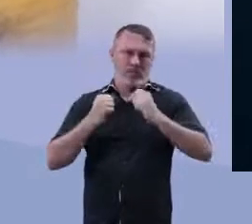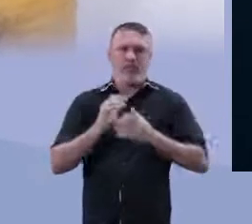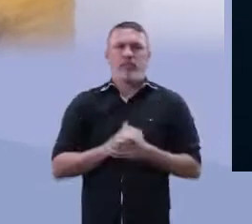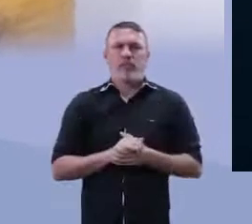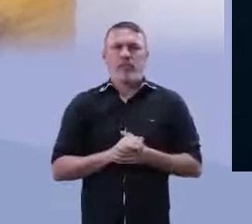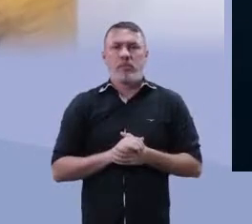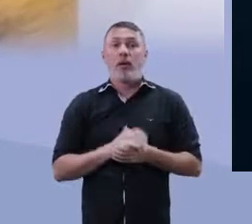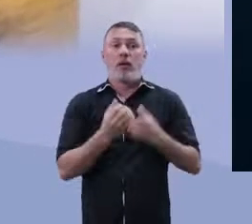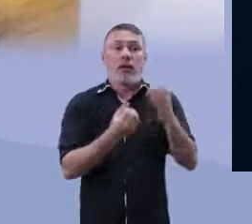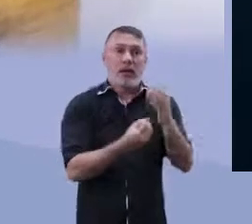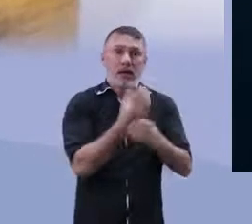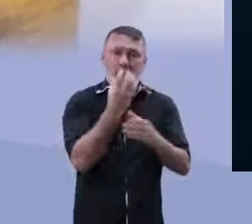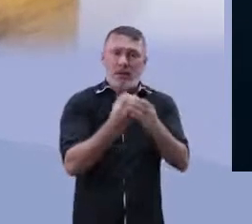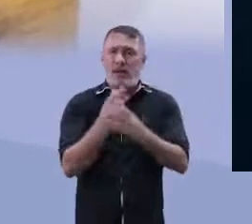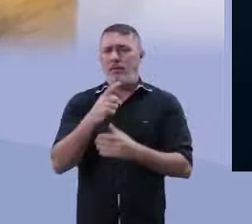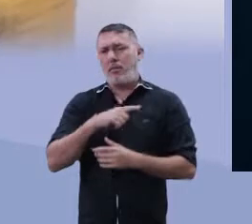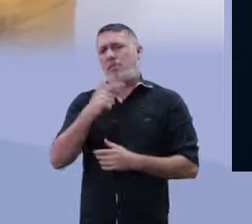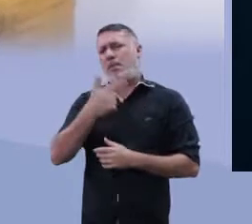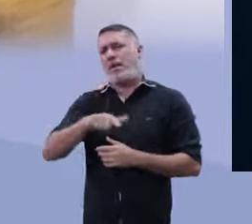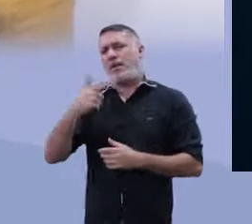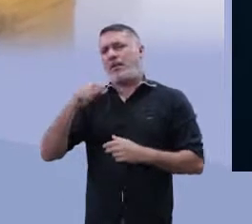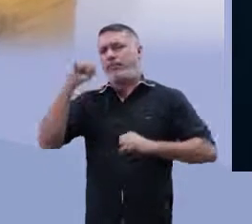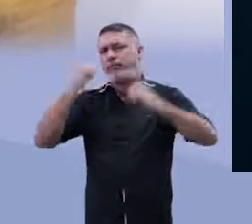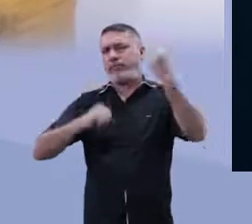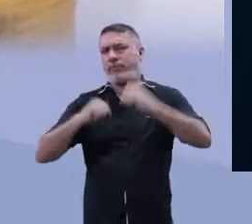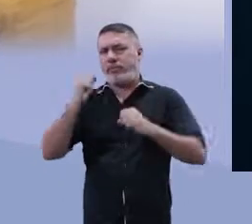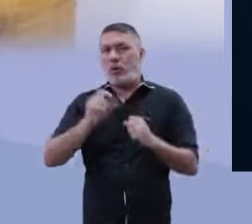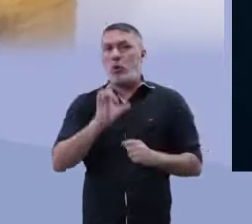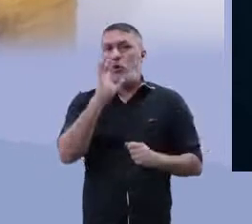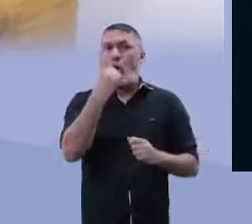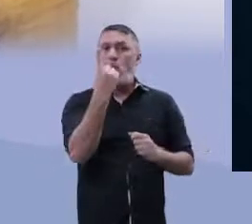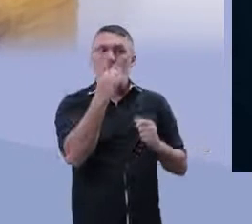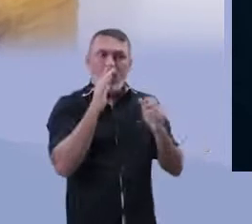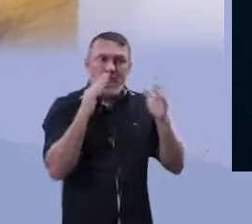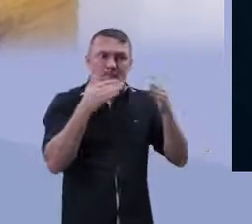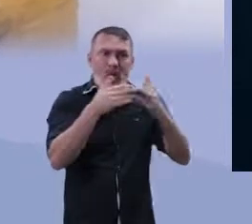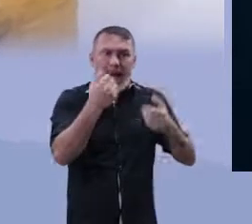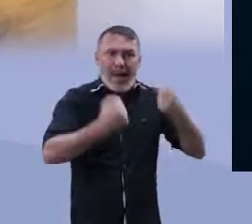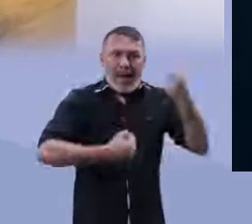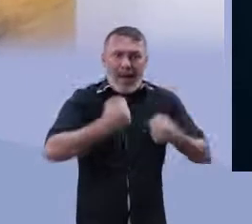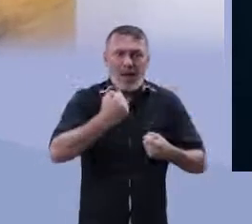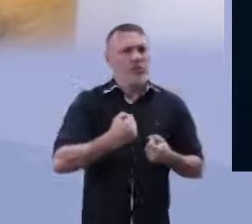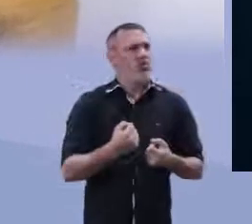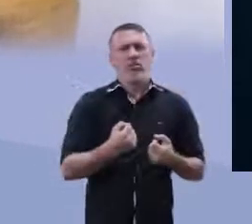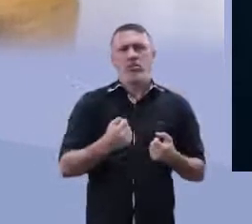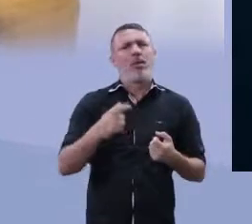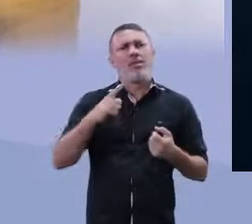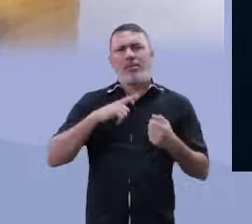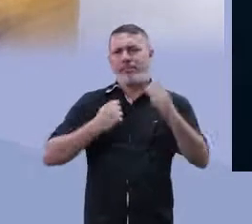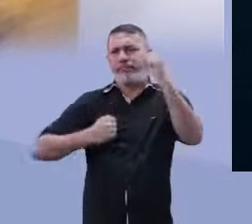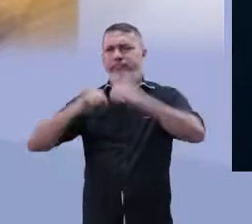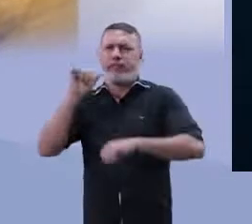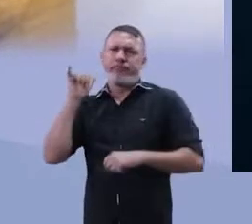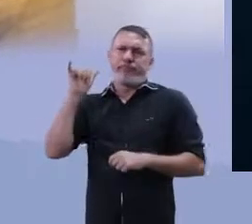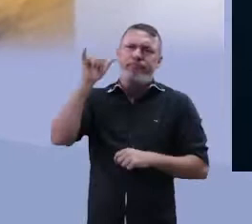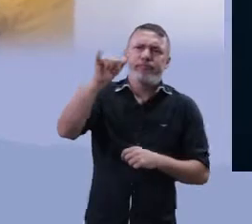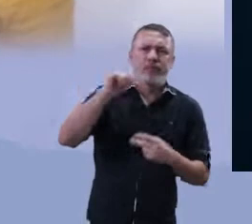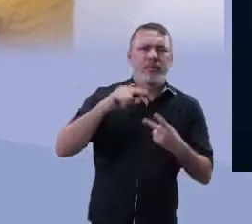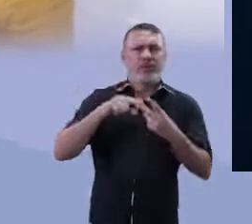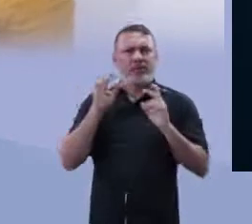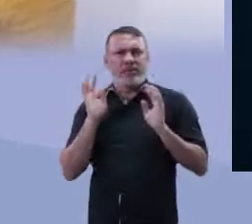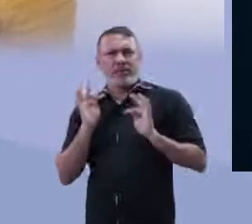de indústrias que não mais tem como base a indústria automobilística. Temos a indústria de alta tecnologia,